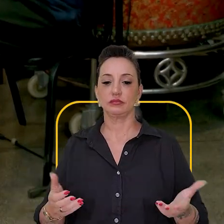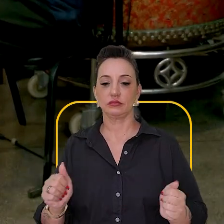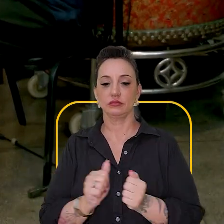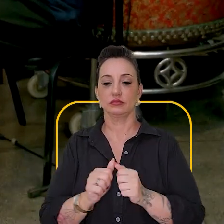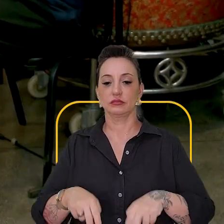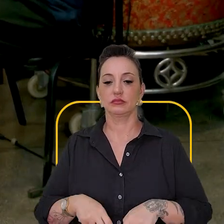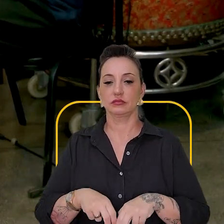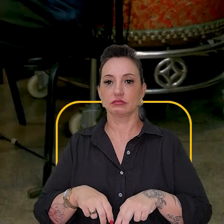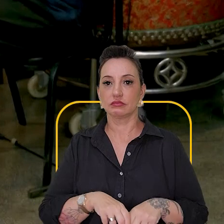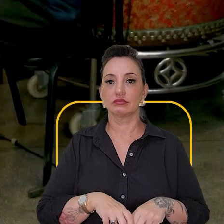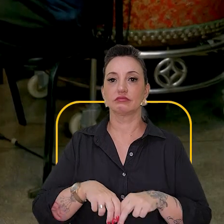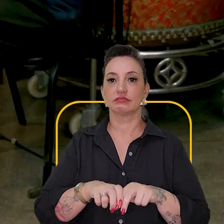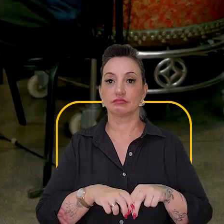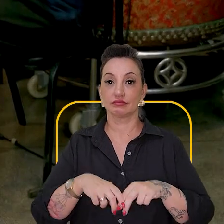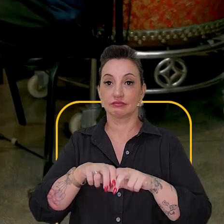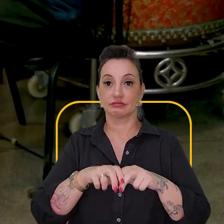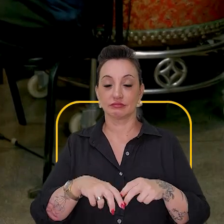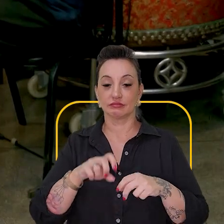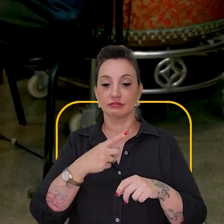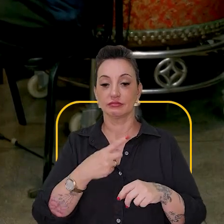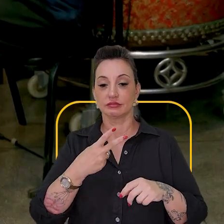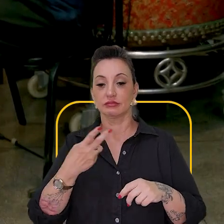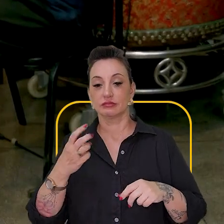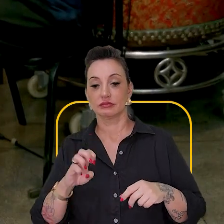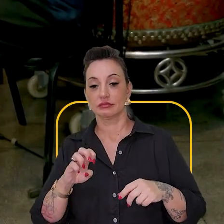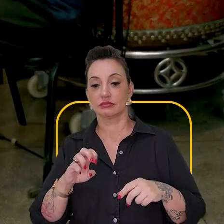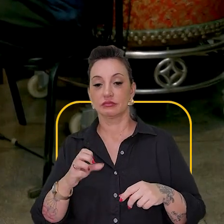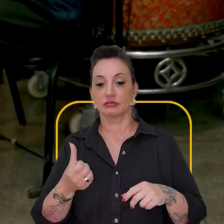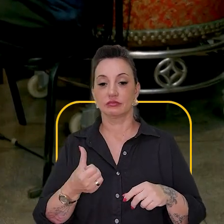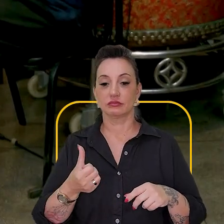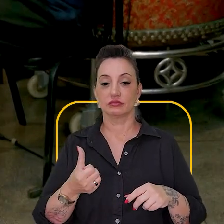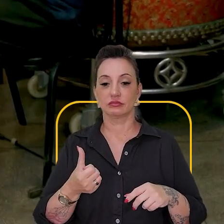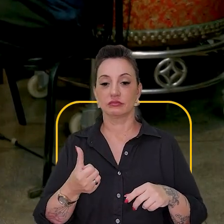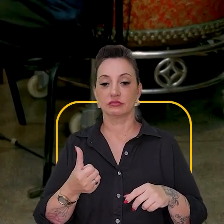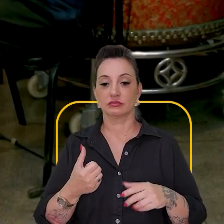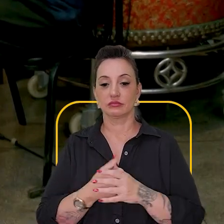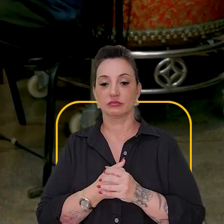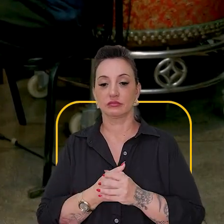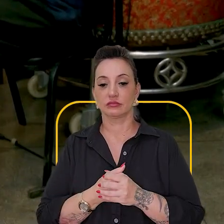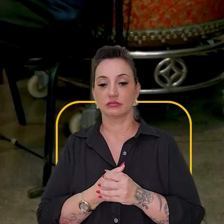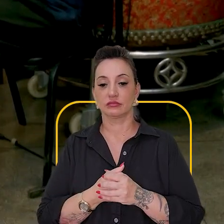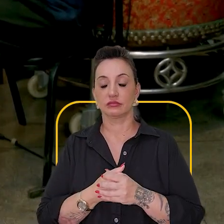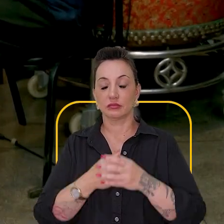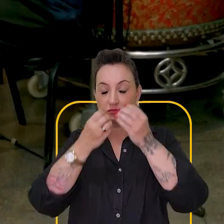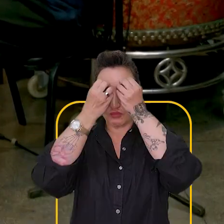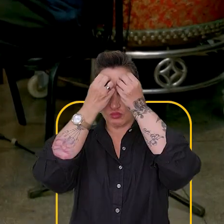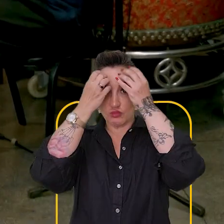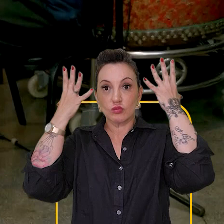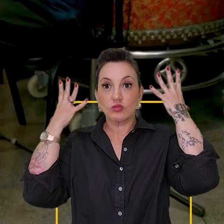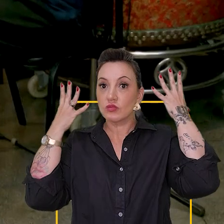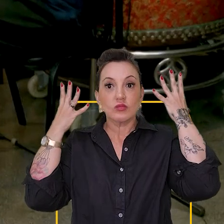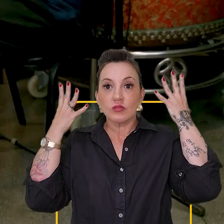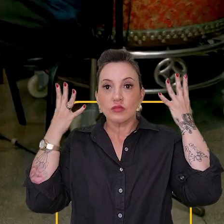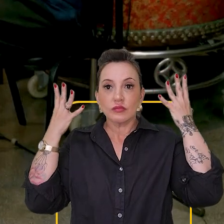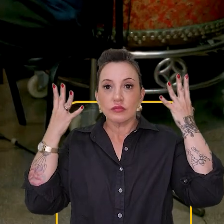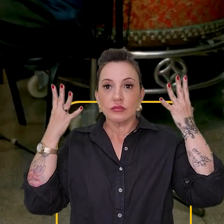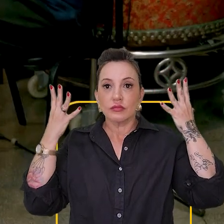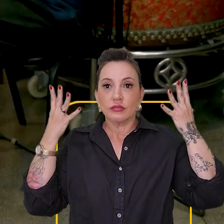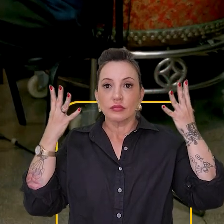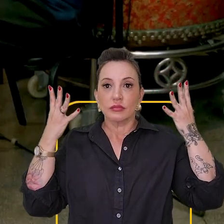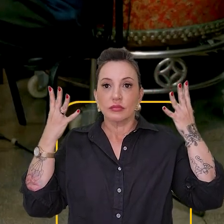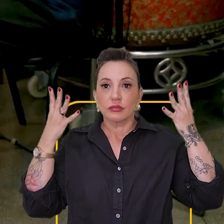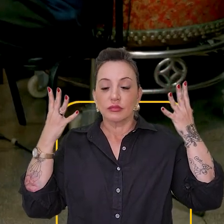vamos lá junta o joelho 1 do TR 4 5 6 cara deu um branco deu